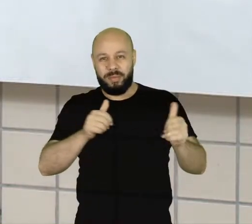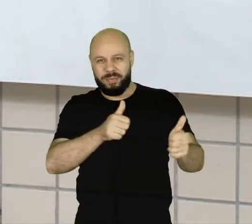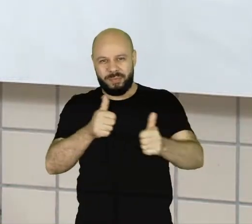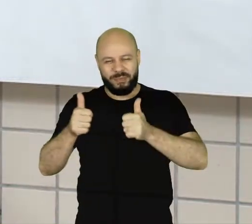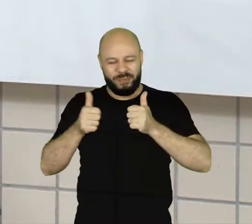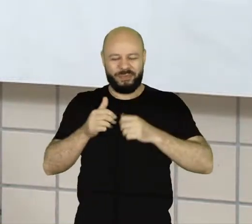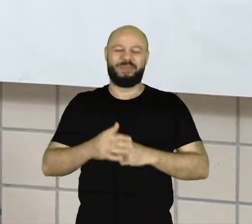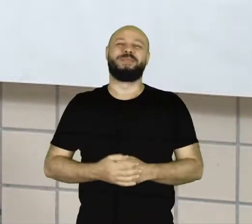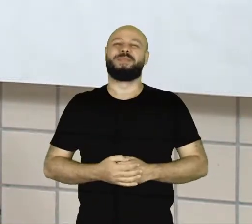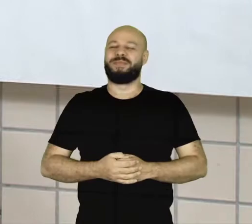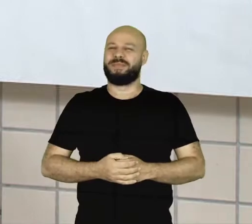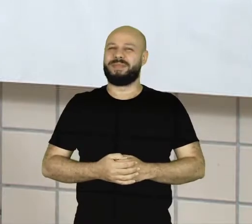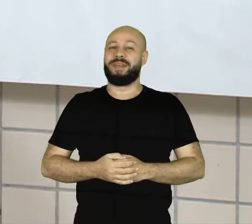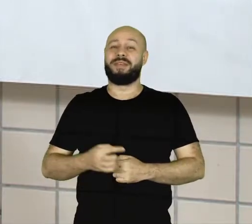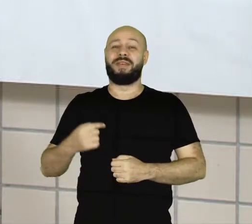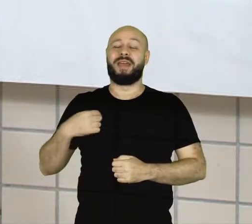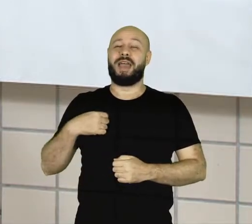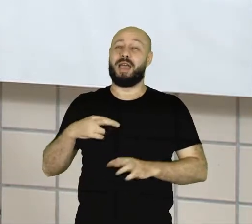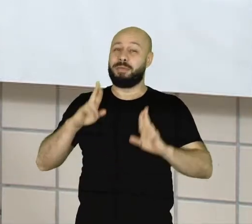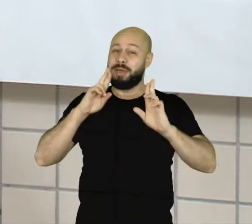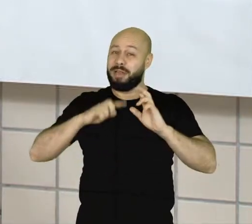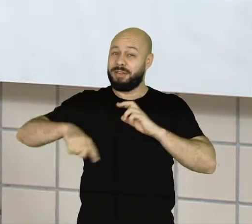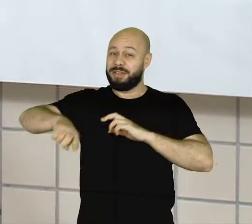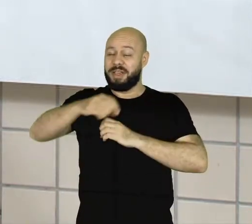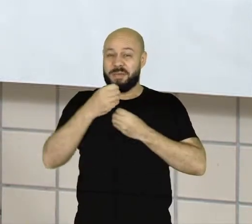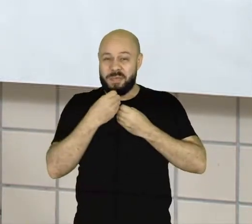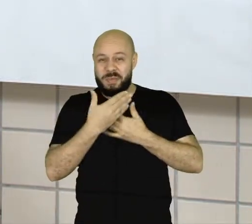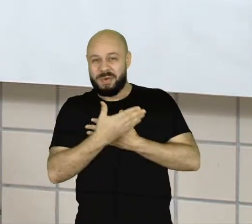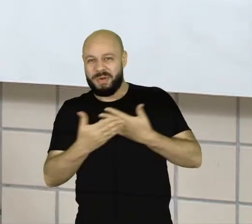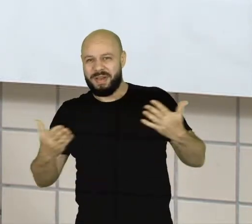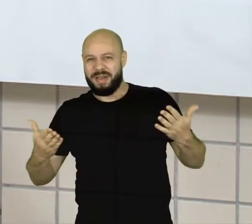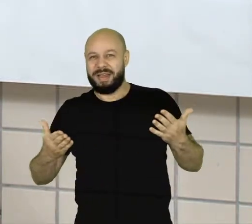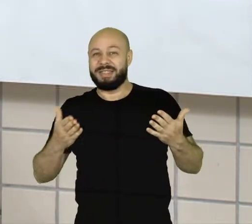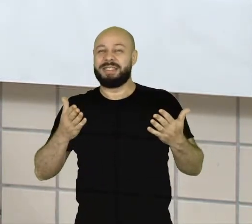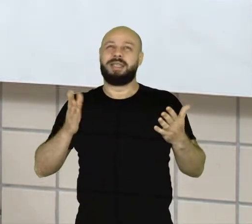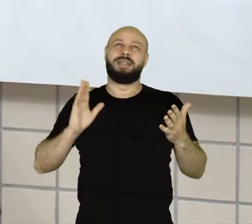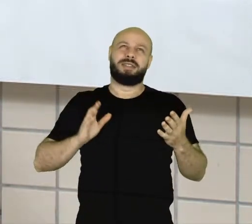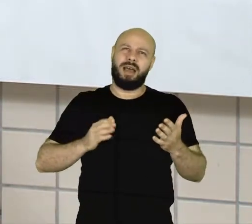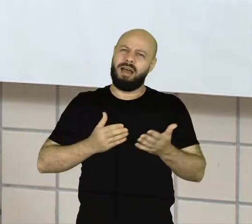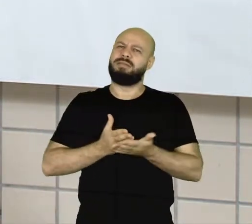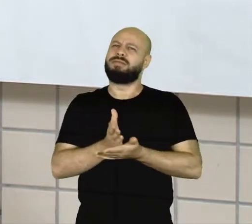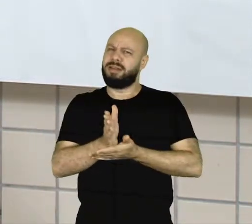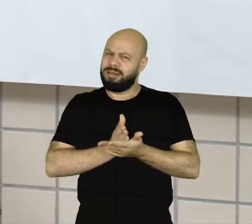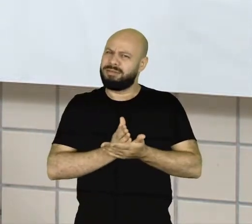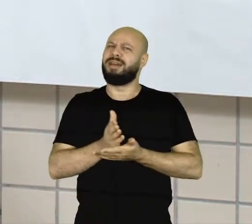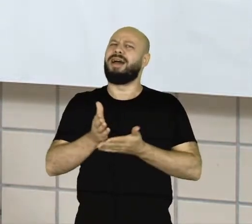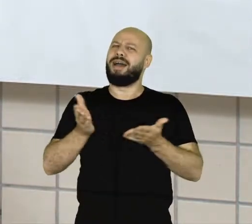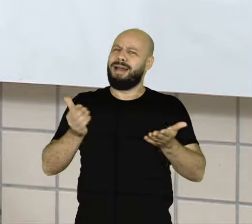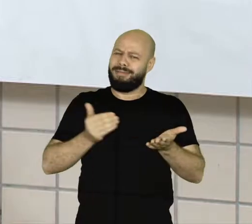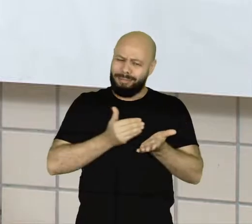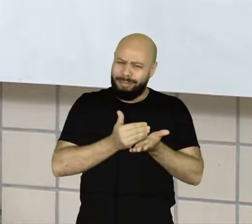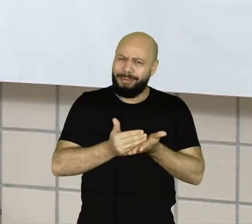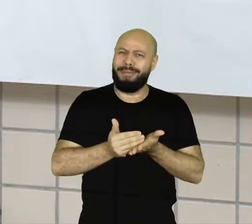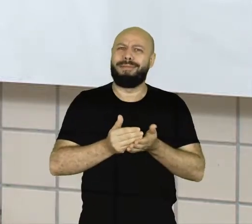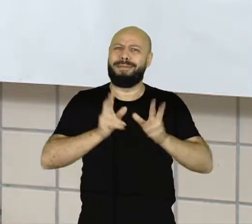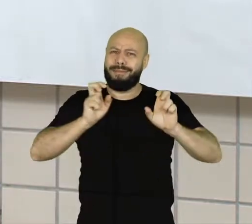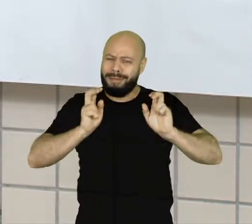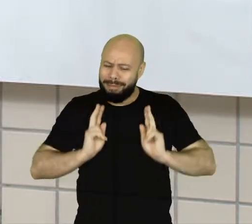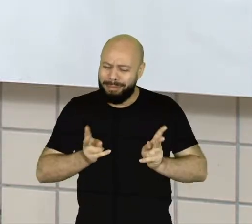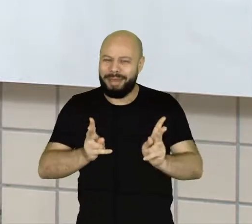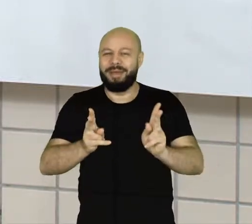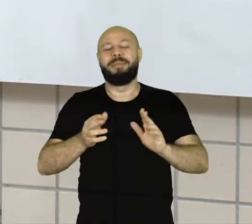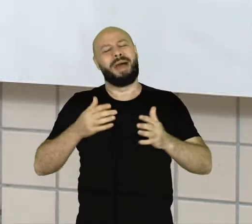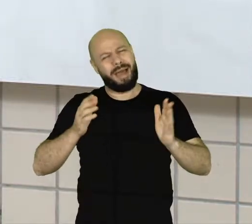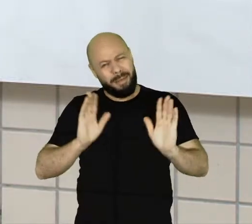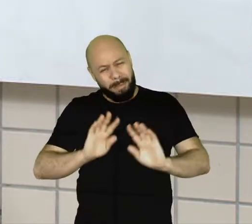bem com vocês? Eu realmente espero que todo mundo esteja bem. Vocês já estão enjoados dessa introdução, né? Mas é um desejo original que eu tenho